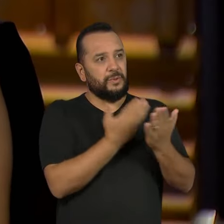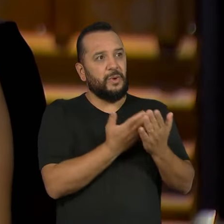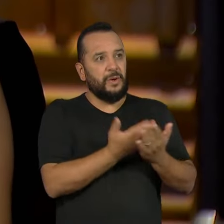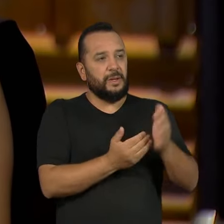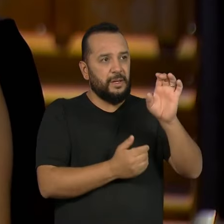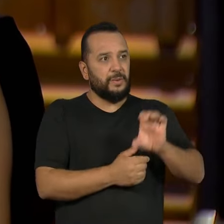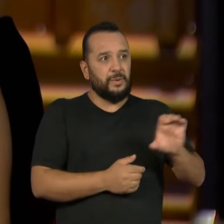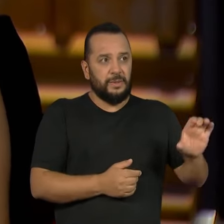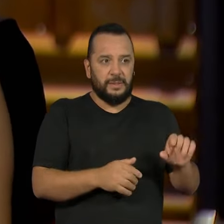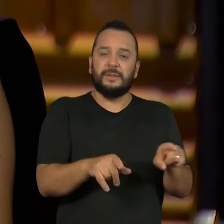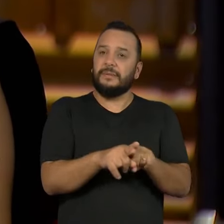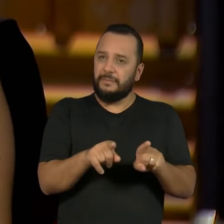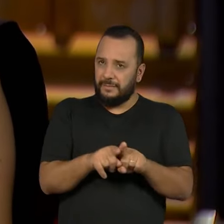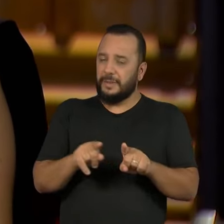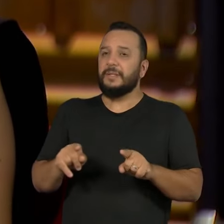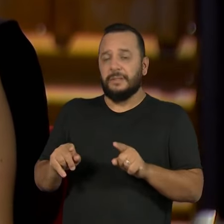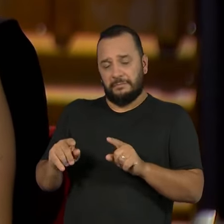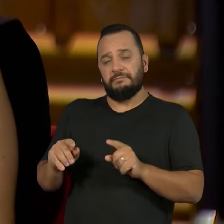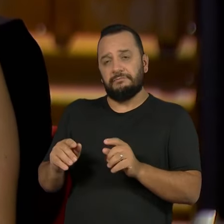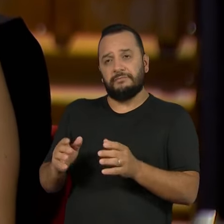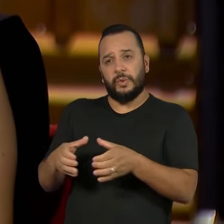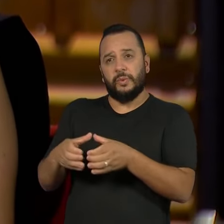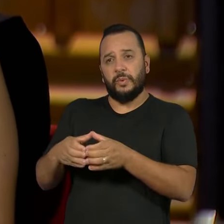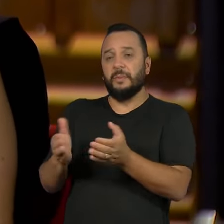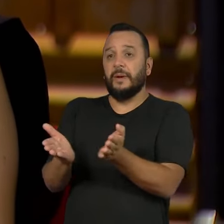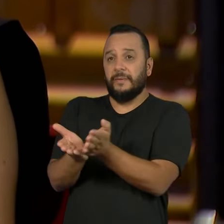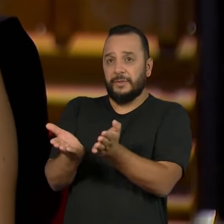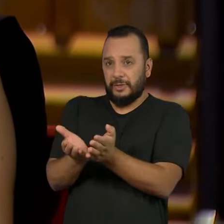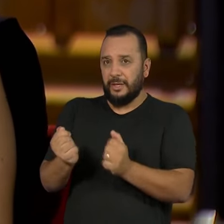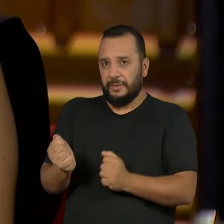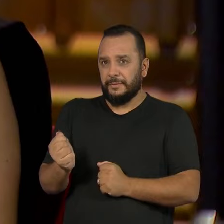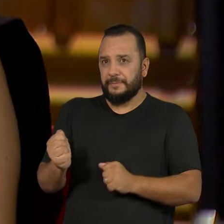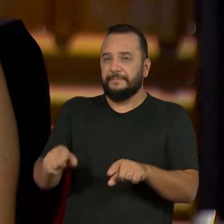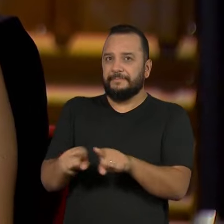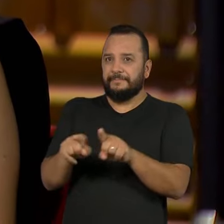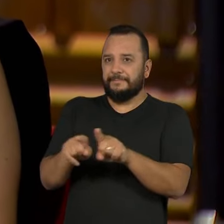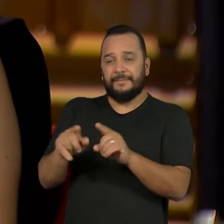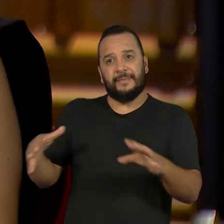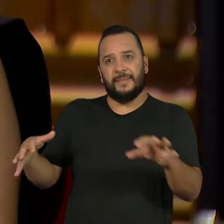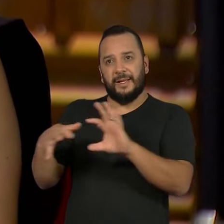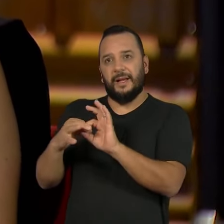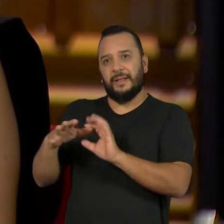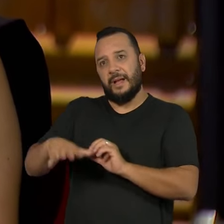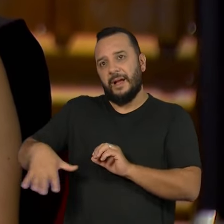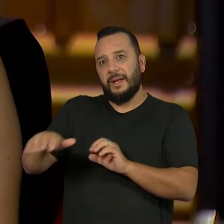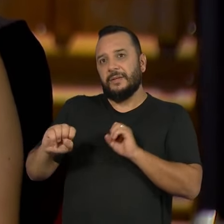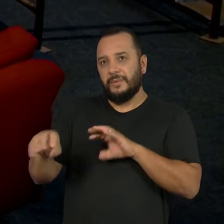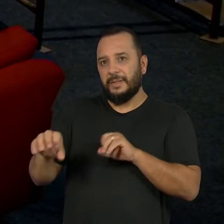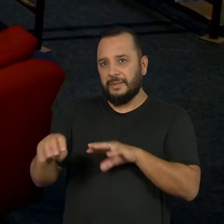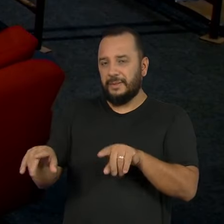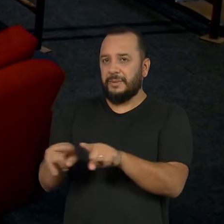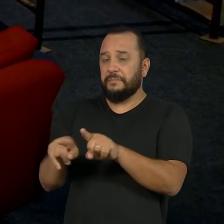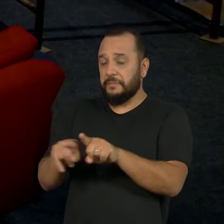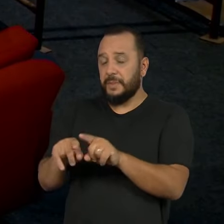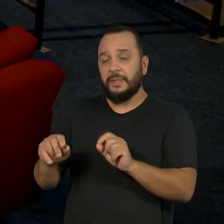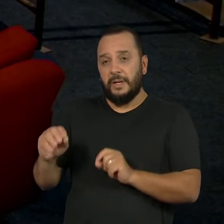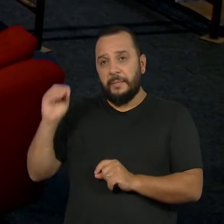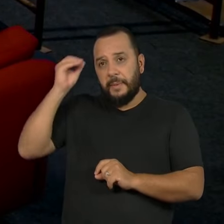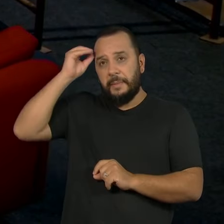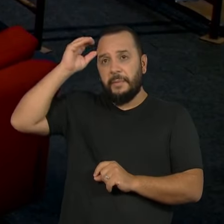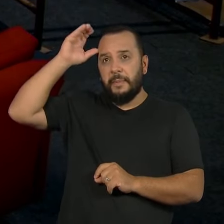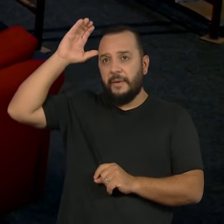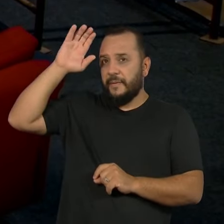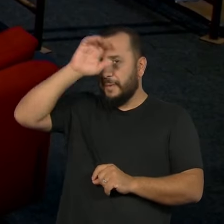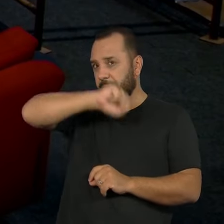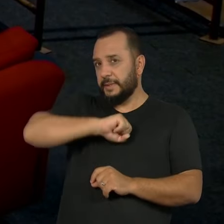campo evangélico é um campo fundamentalmente também eh na sua origem muito ligado ao campo Educacional né a formação não necessariamente Isso